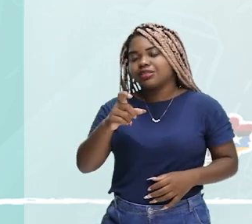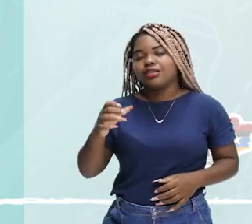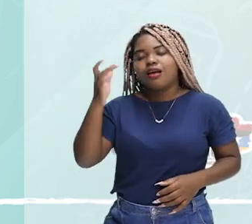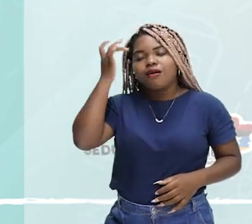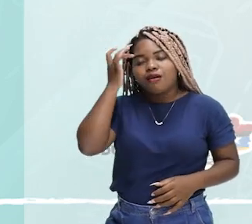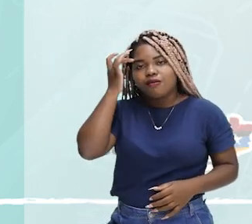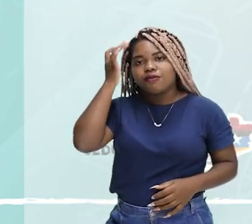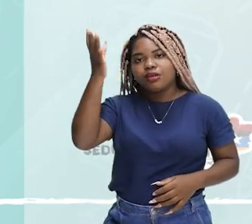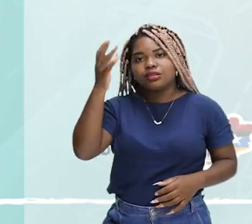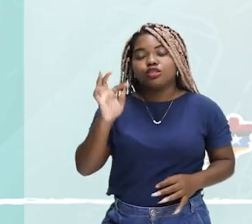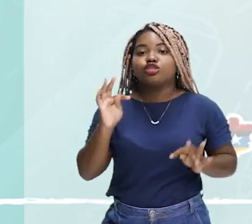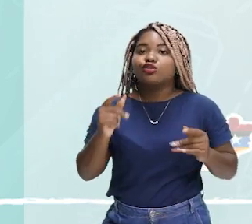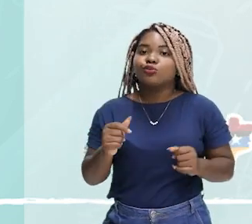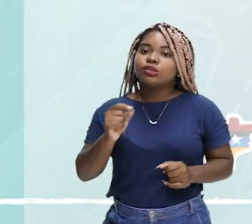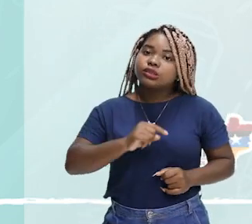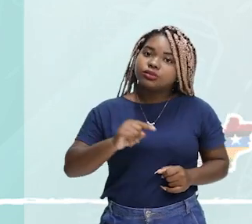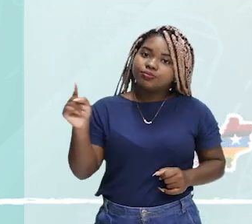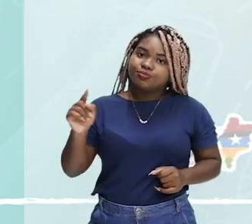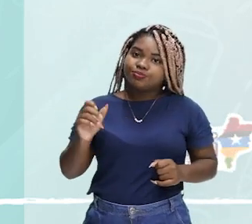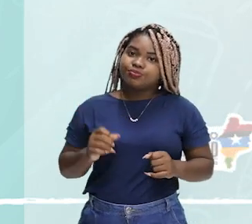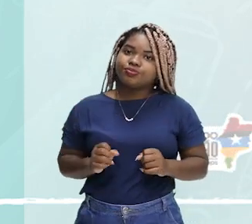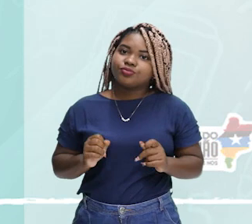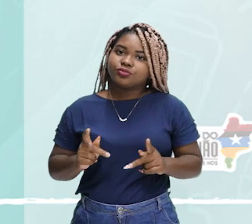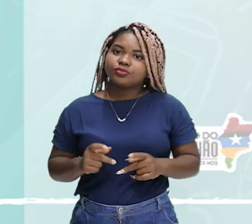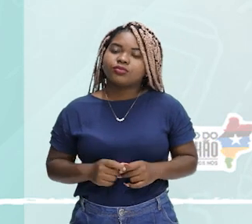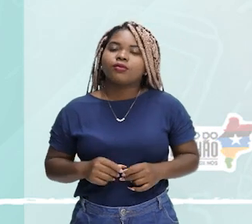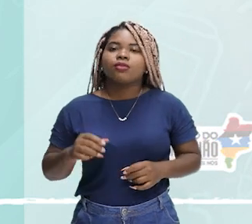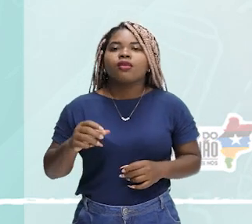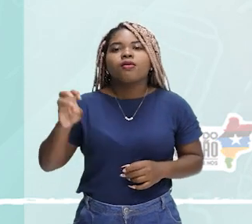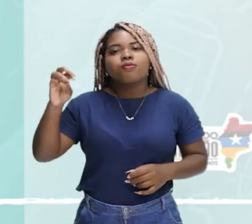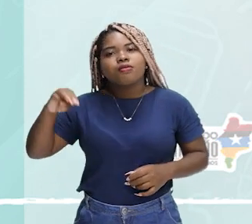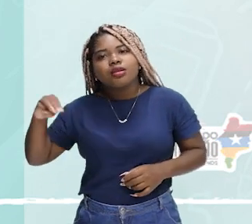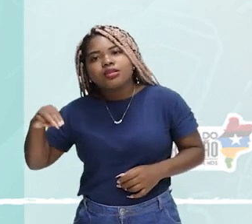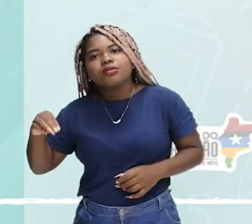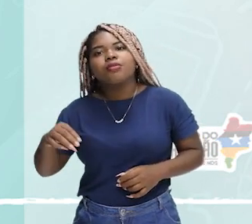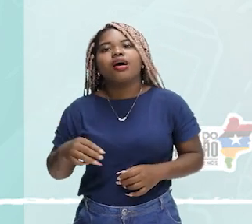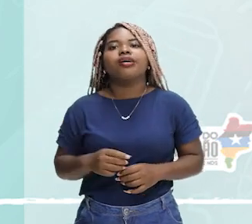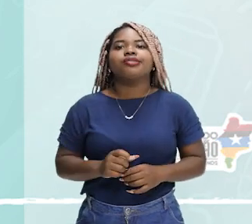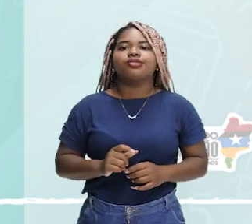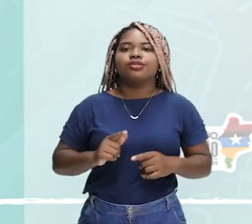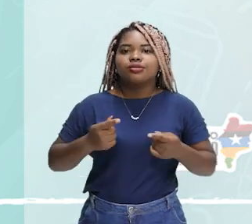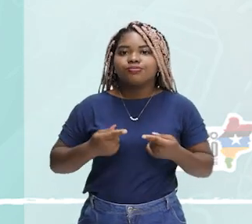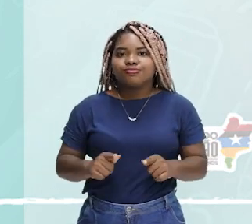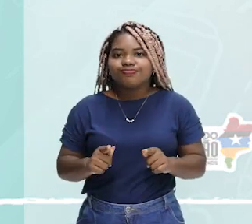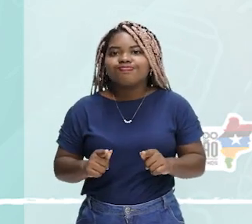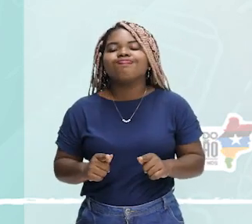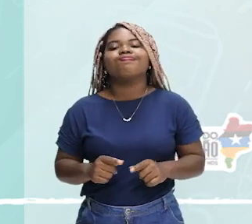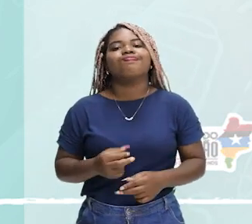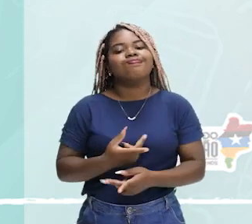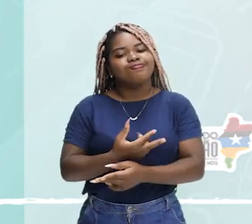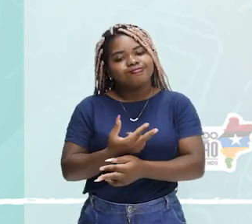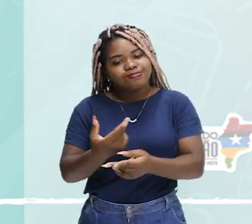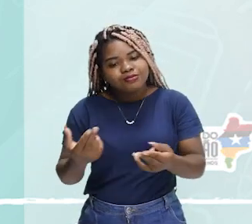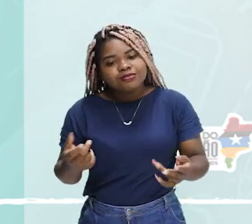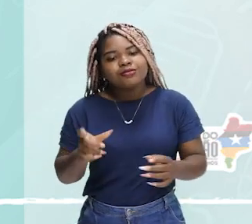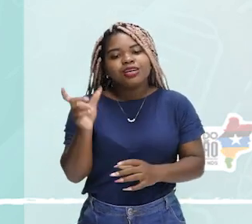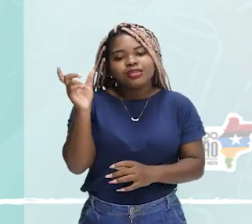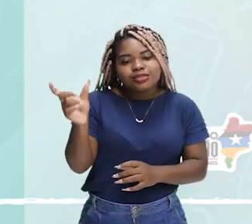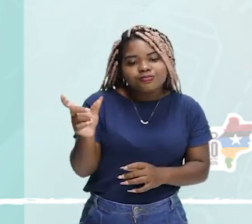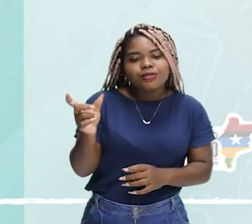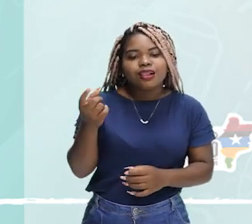são acentuadas, todas, tá? Matemática, gramática, áspero,